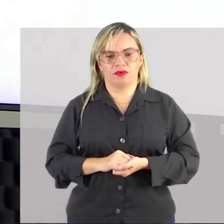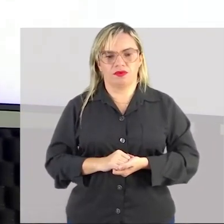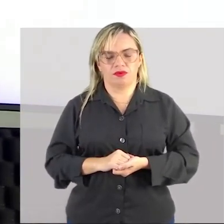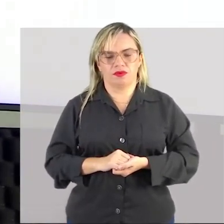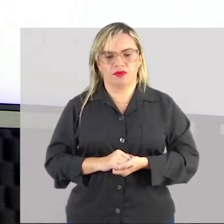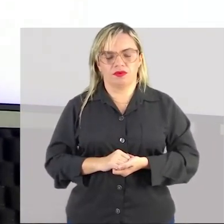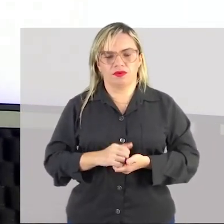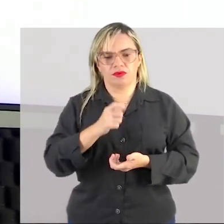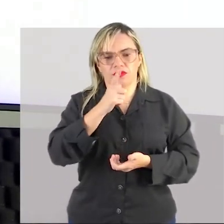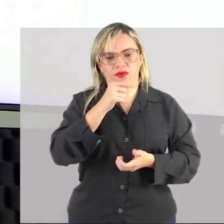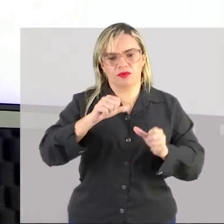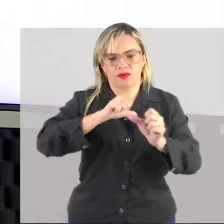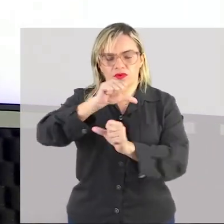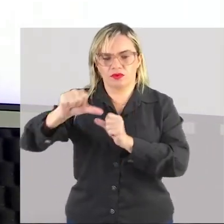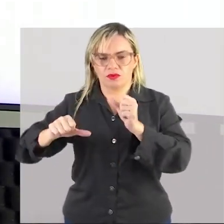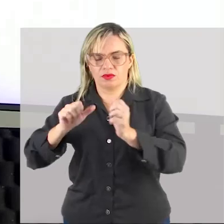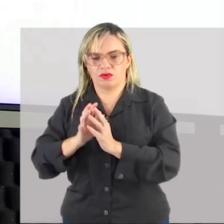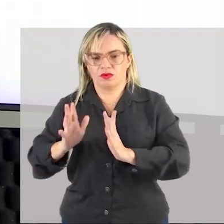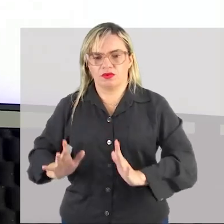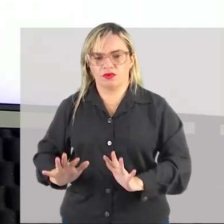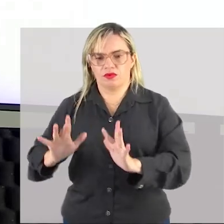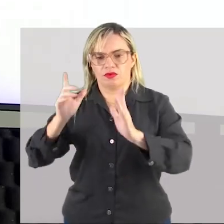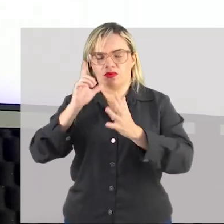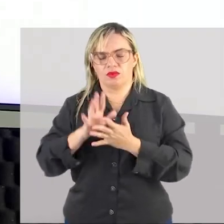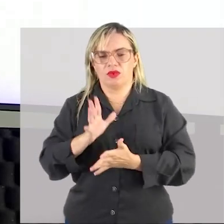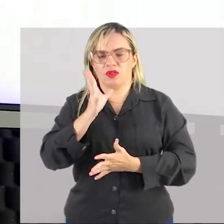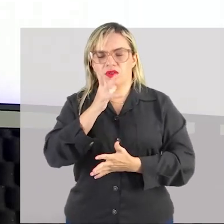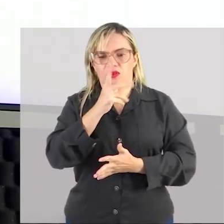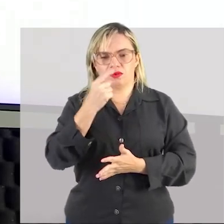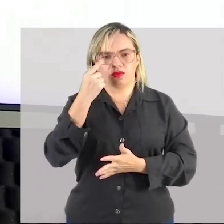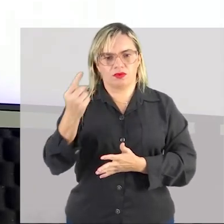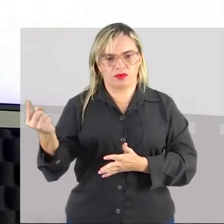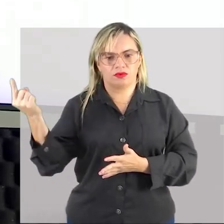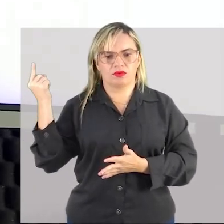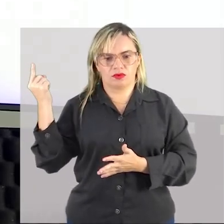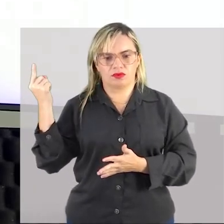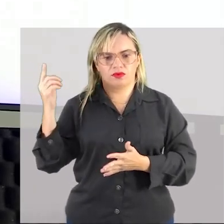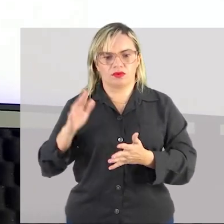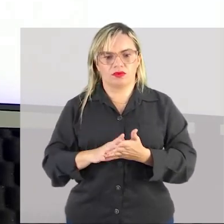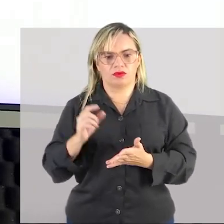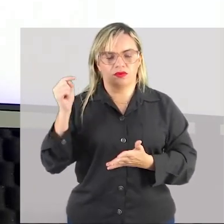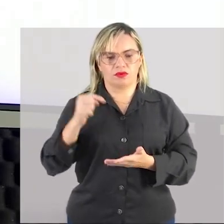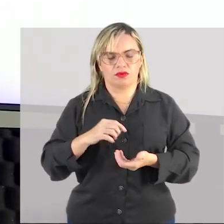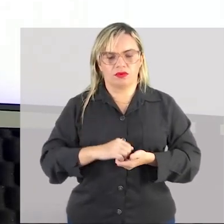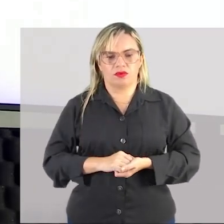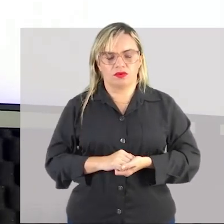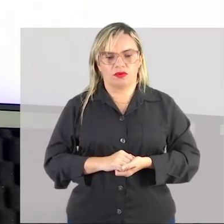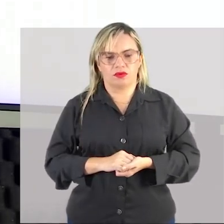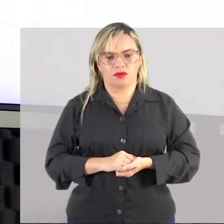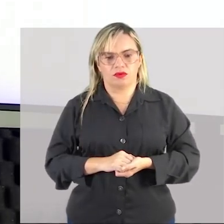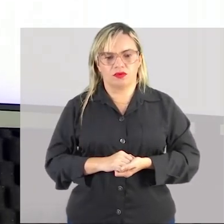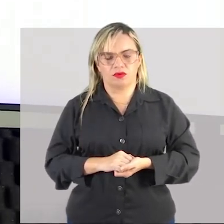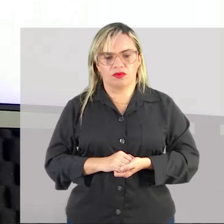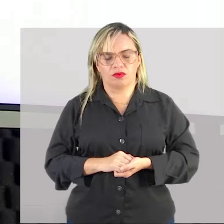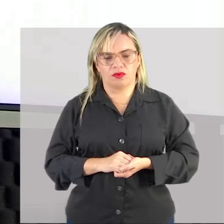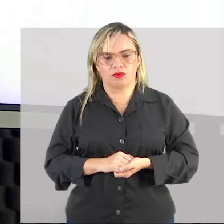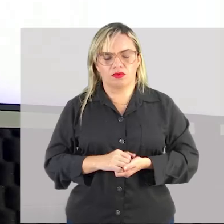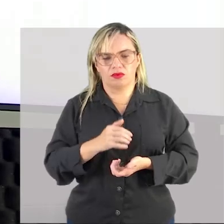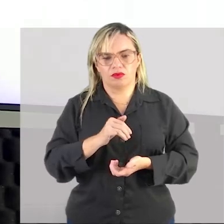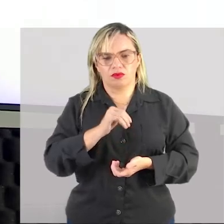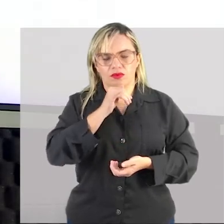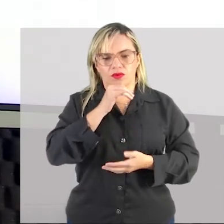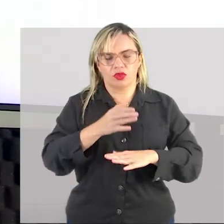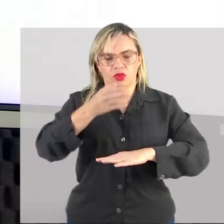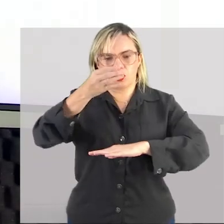passo do estado líquido para o estado gasoso de uma forma lenta, eu tenho uma evaporação. Quando eu passo, por exemplo, se eu pego um copo